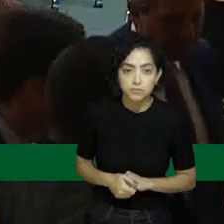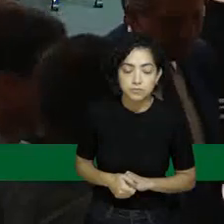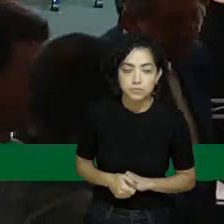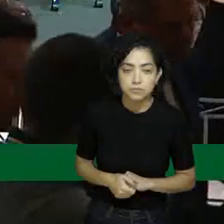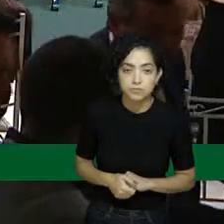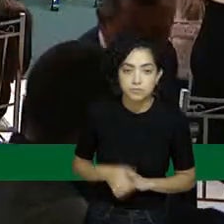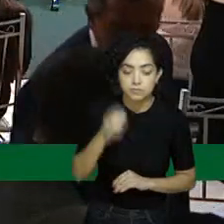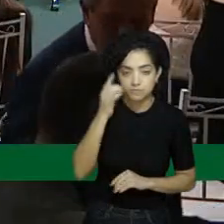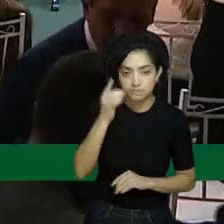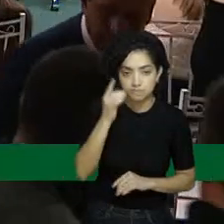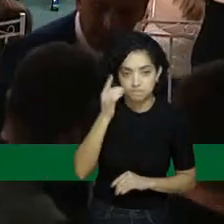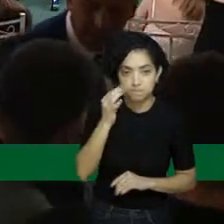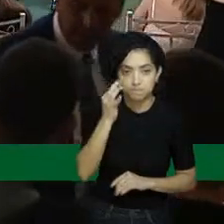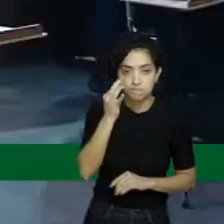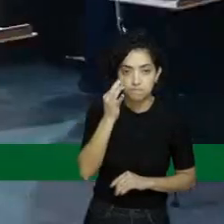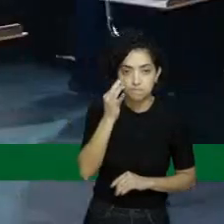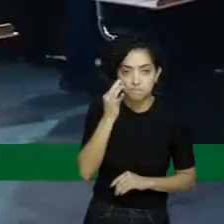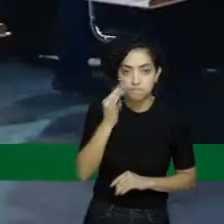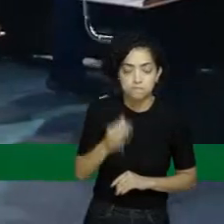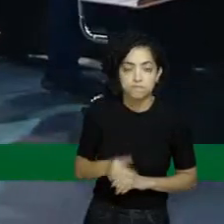Deputado Fernando Krelink.